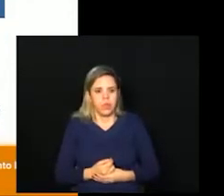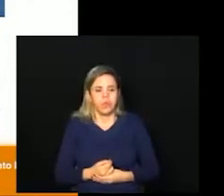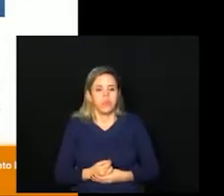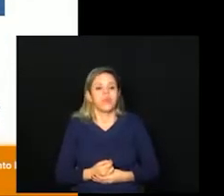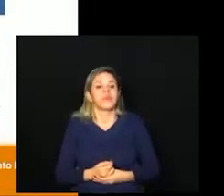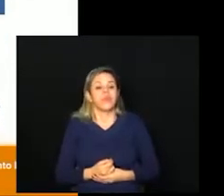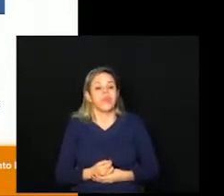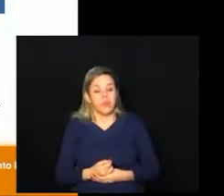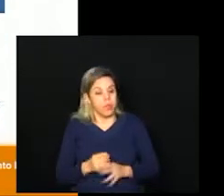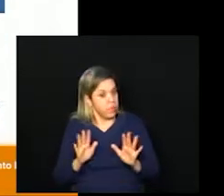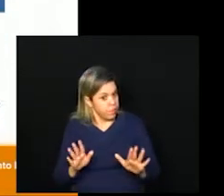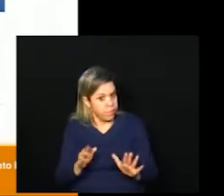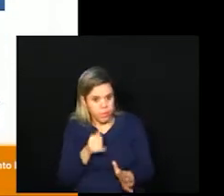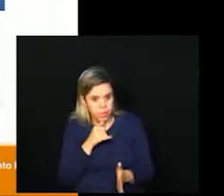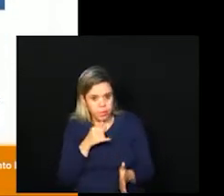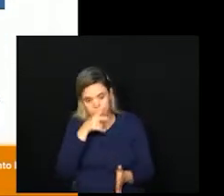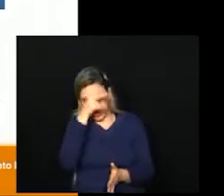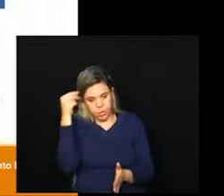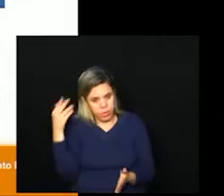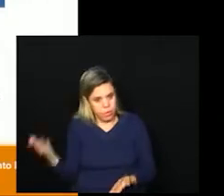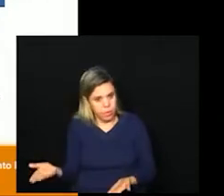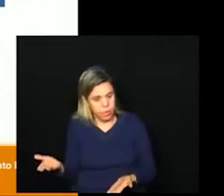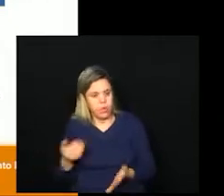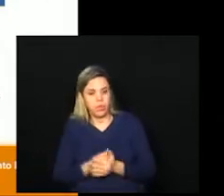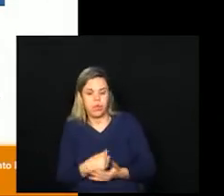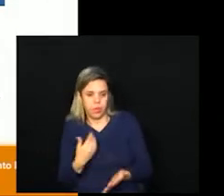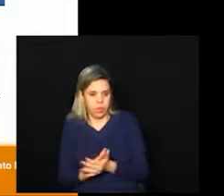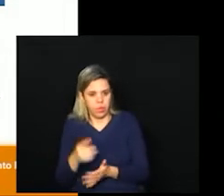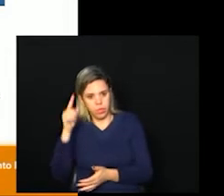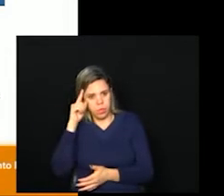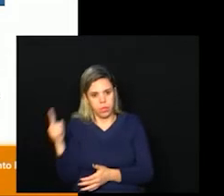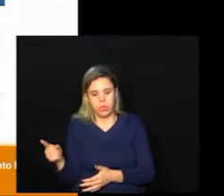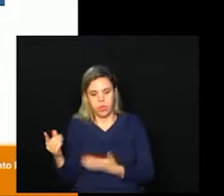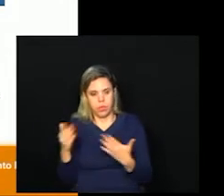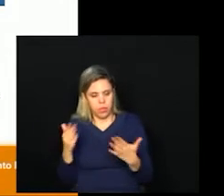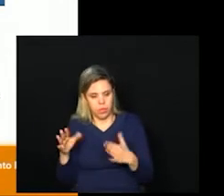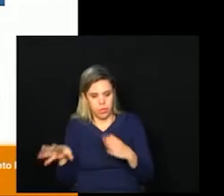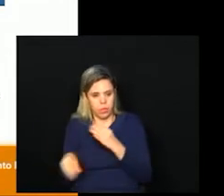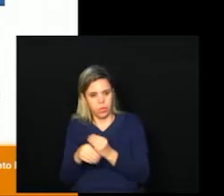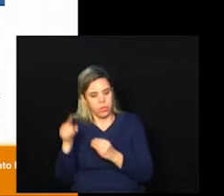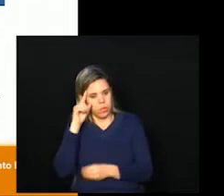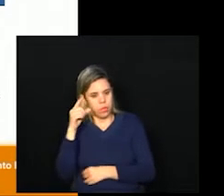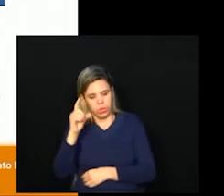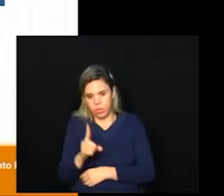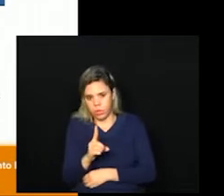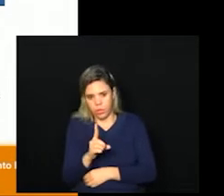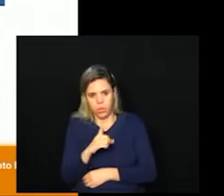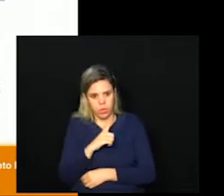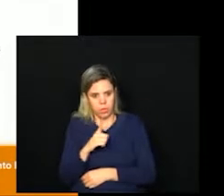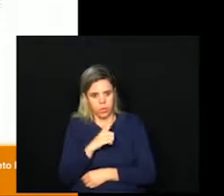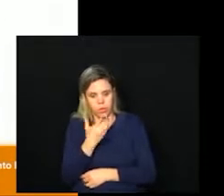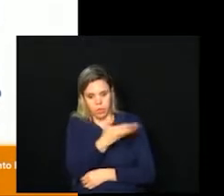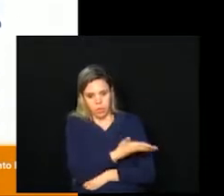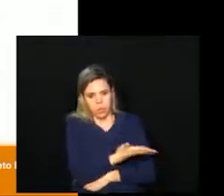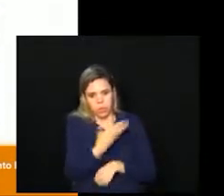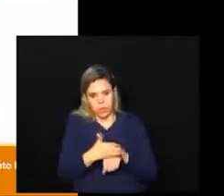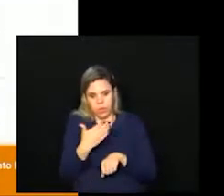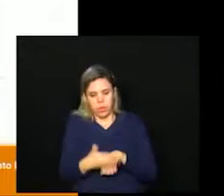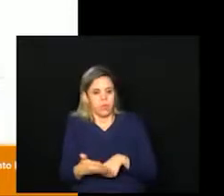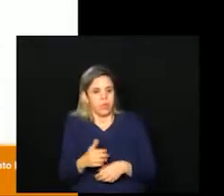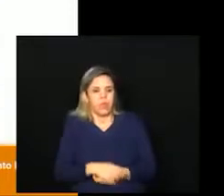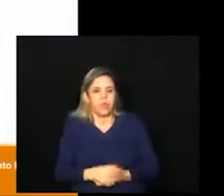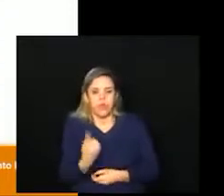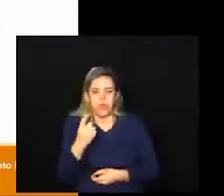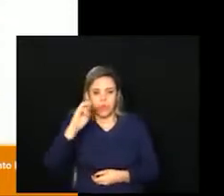vacina.campinas.sp.gov.br, mas de acordo com a Prefeitura, até o último balanço, incluindo o dia D, nós tivemos aí a aplicação de